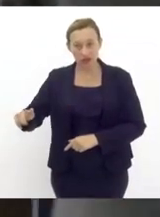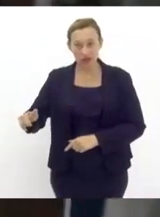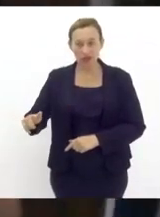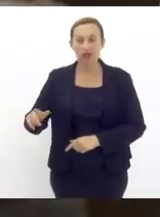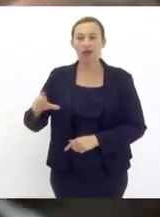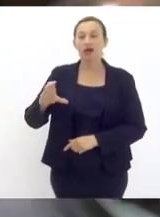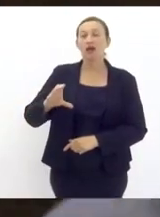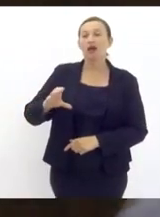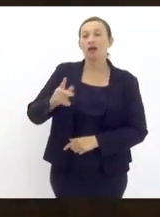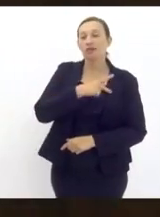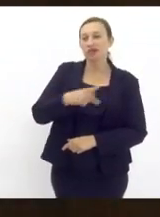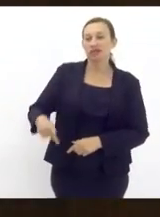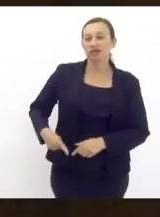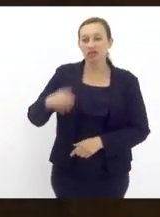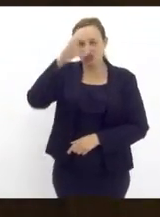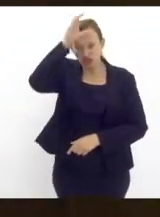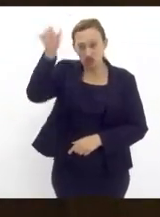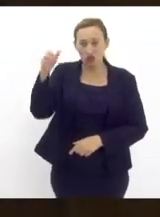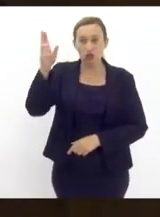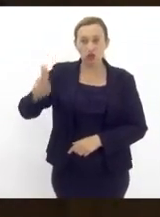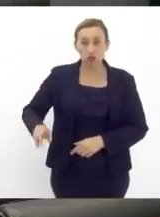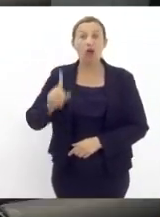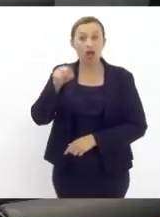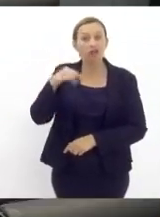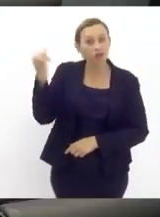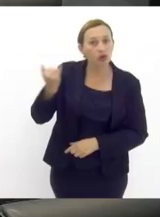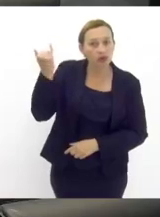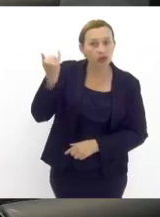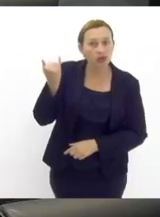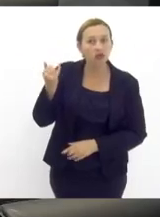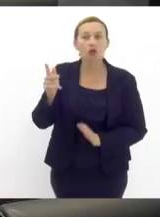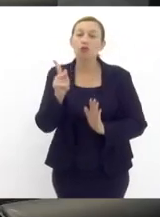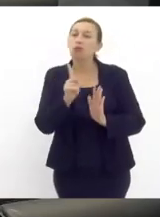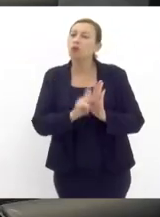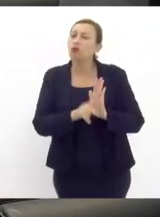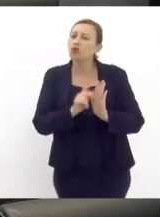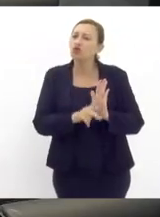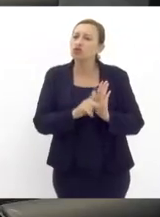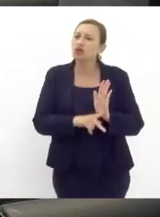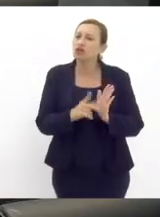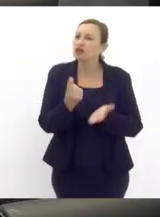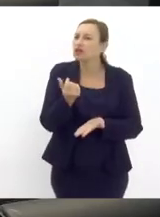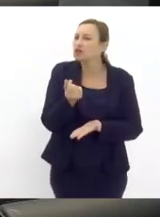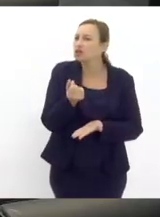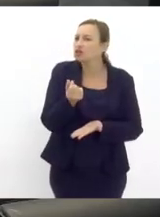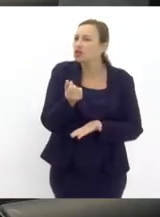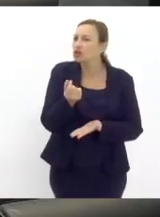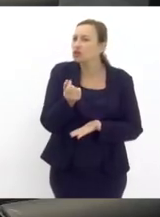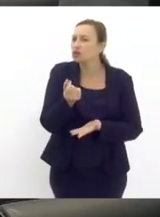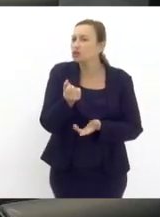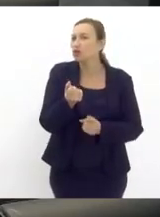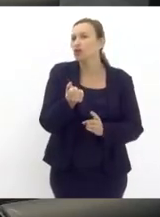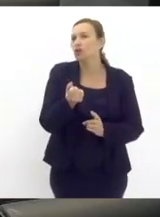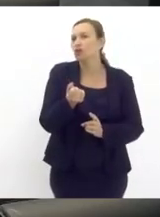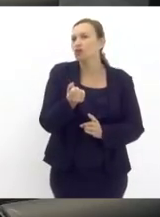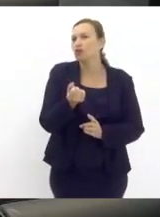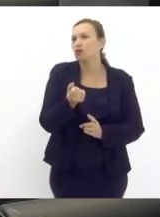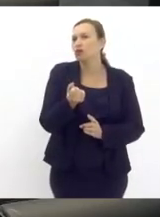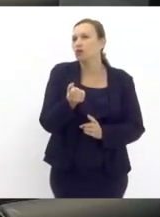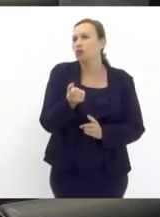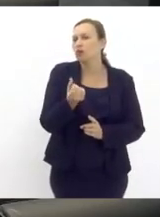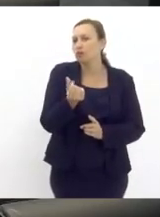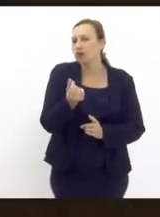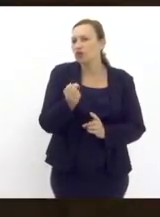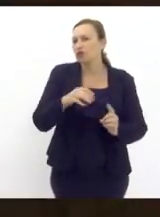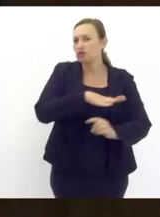tia Ju Presidente tia Ju é importante é o projeto que trata da tarifa social hoje nós tivemos audiência pública aqui na